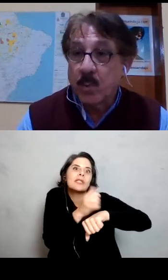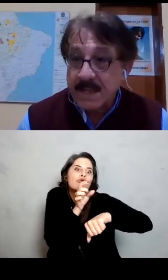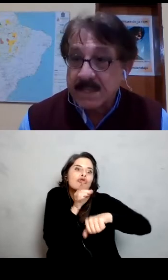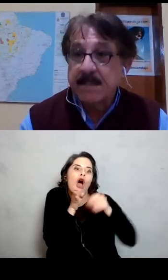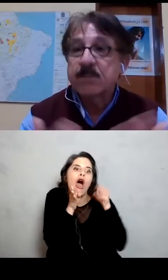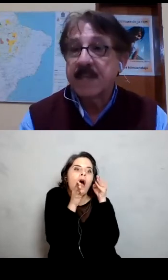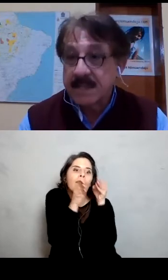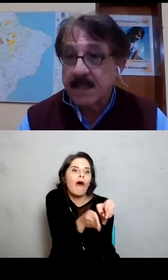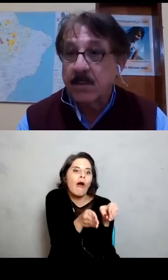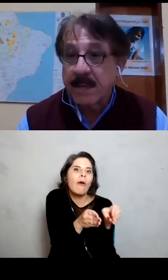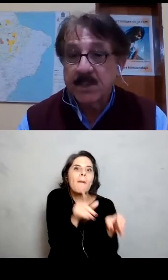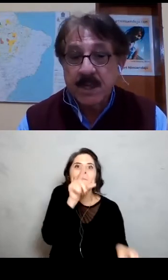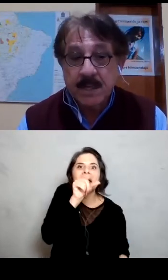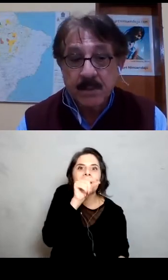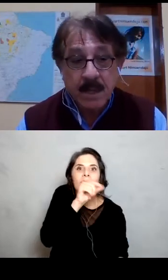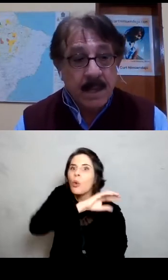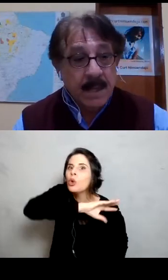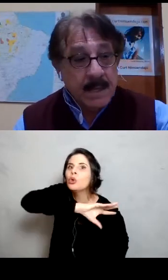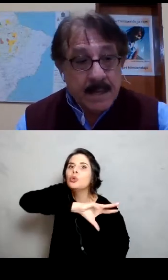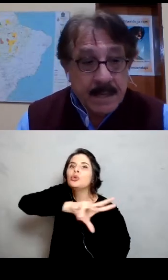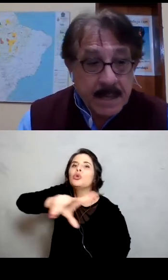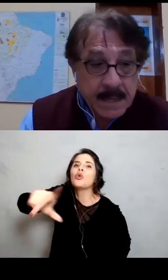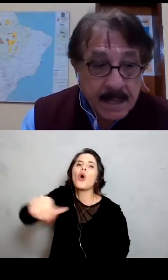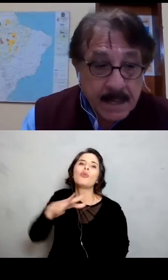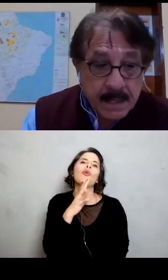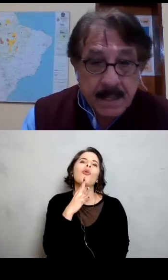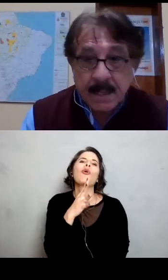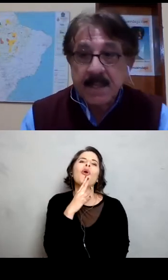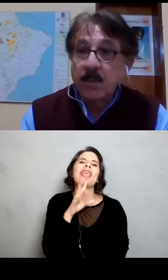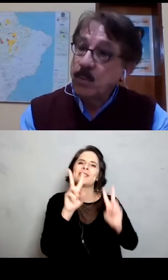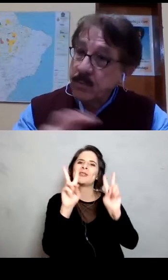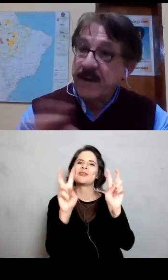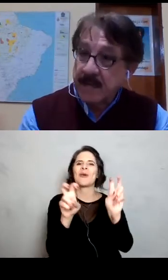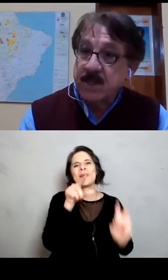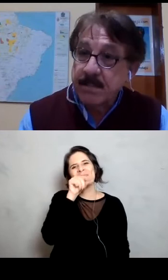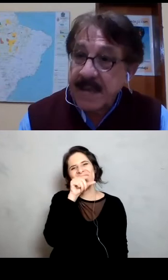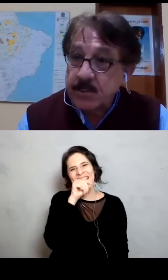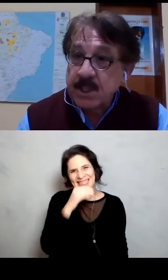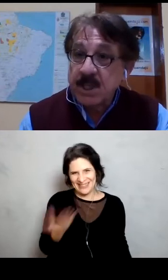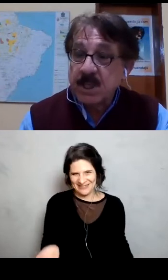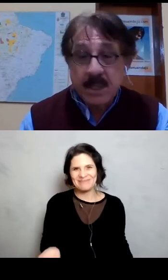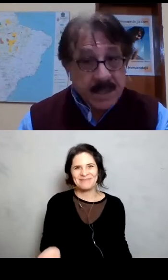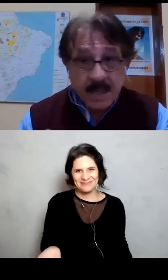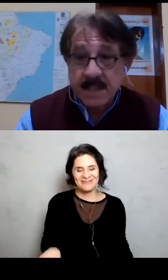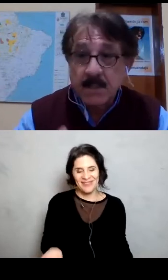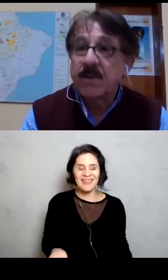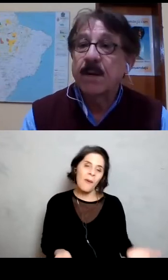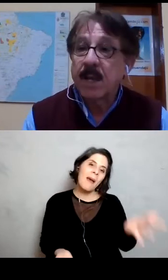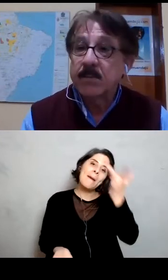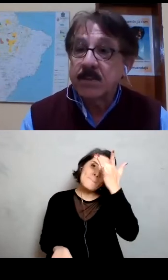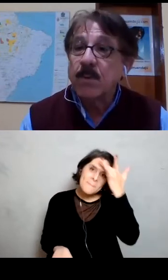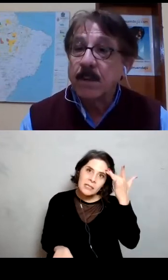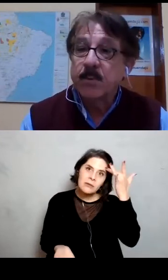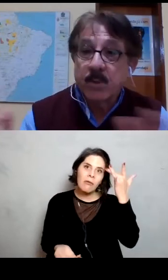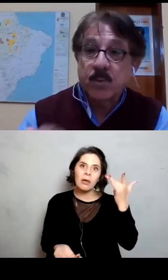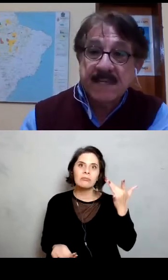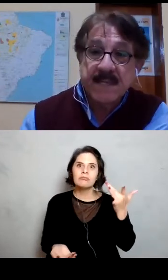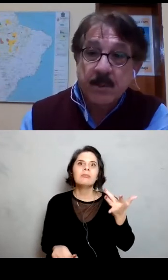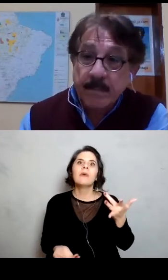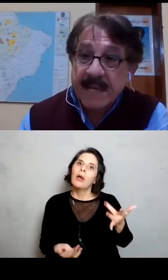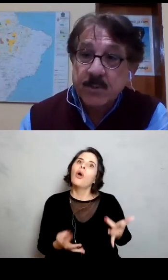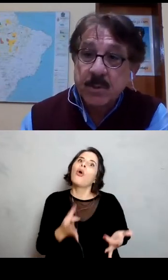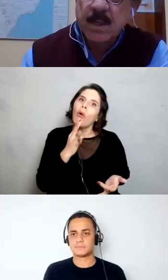caso, sabe uma centena ou 2 centenas, não sei de quantos nomes de pássaros. Porque isso também, lá não tem o especialista, lá